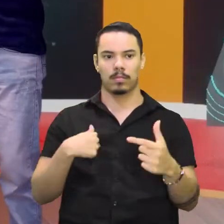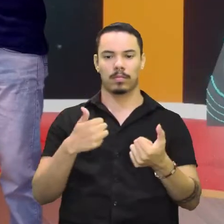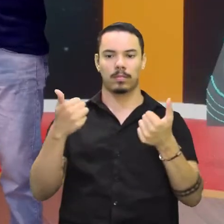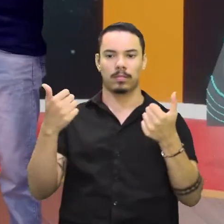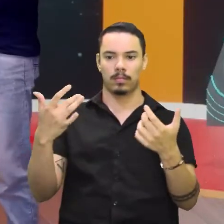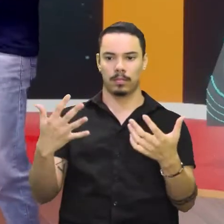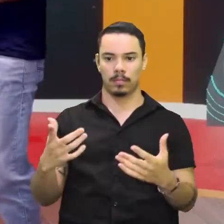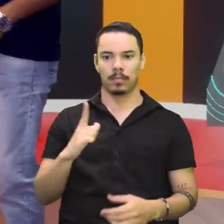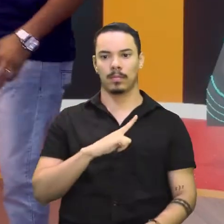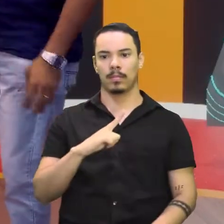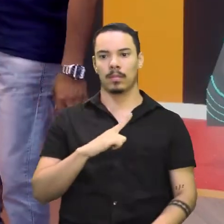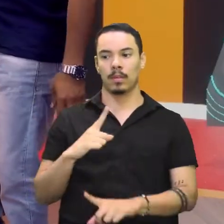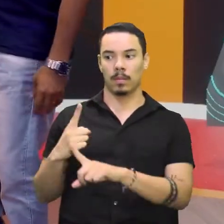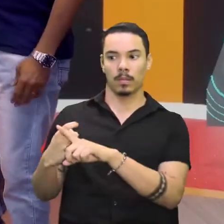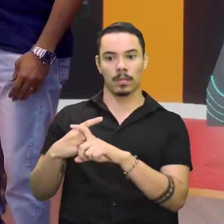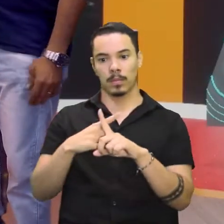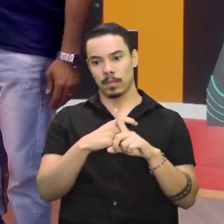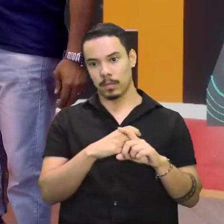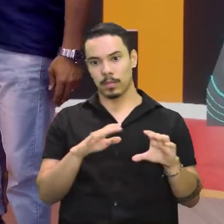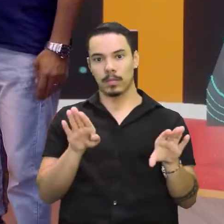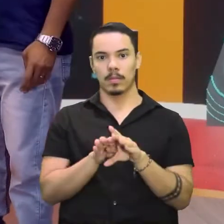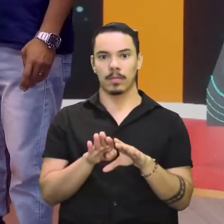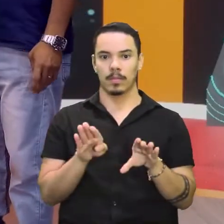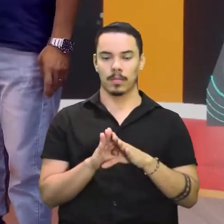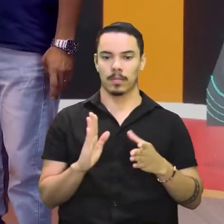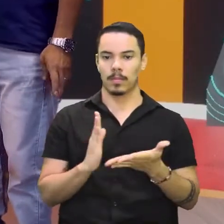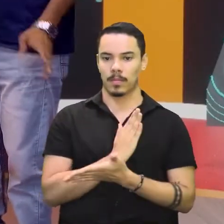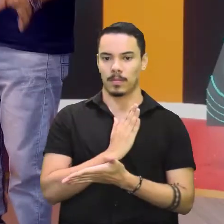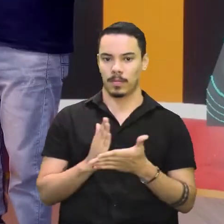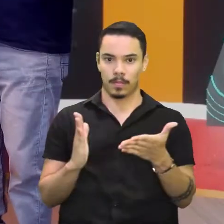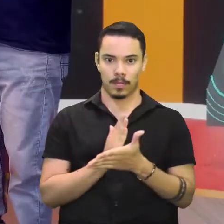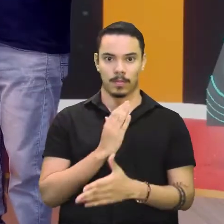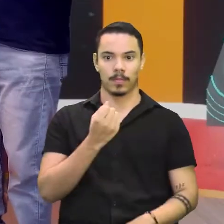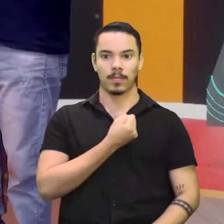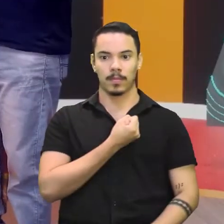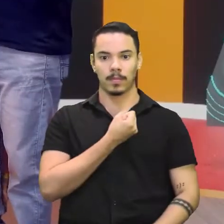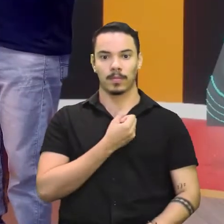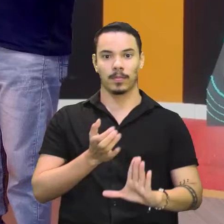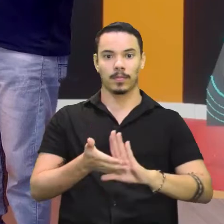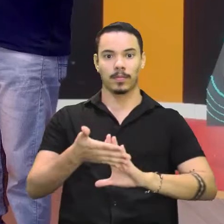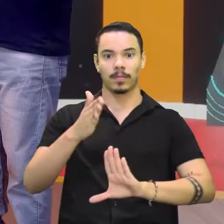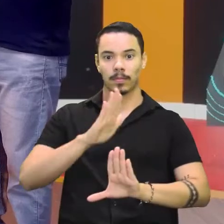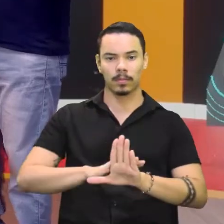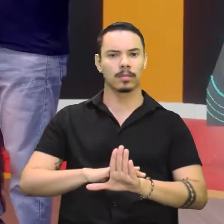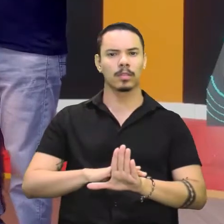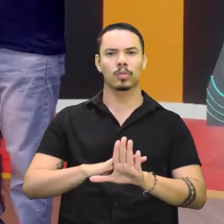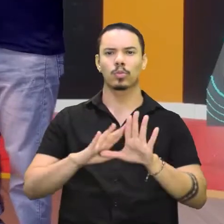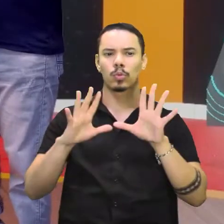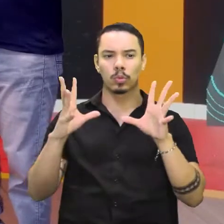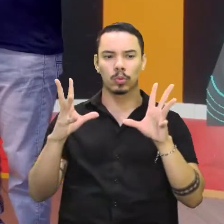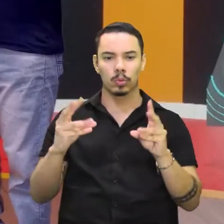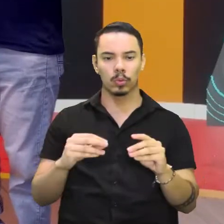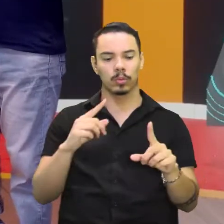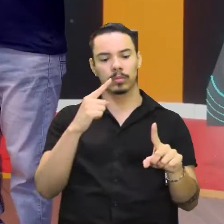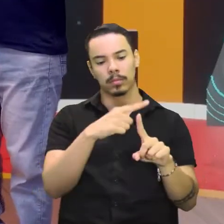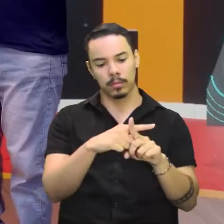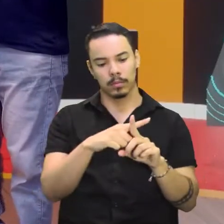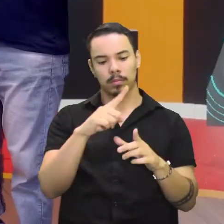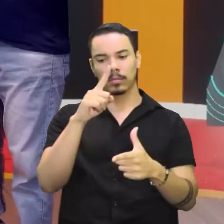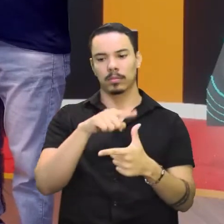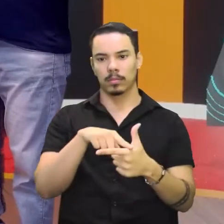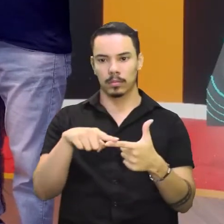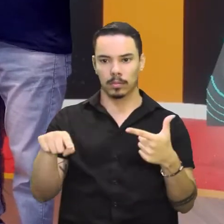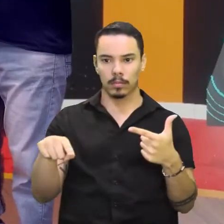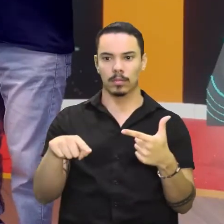com polinômios e tal. Tá aqui, ó, operações com polinômios. Fizemos todas as operações, multiplicação, divisão,